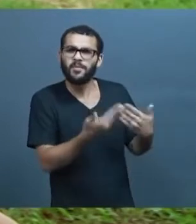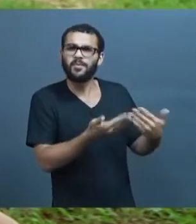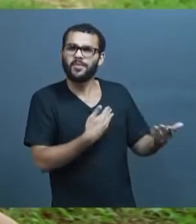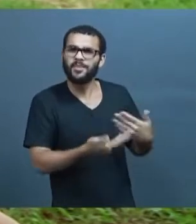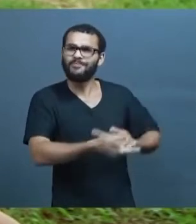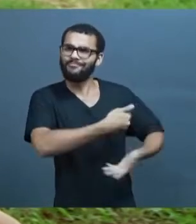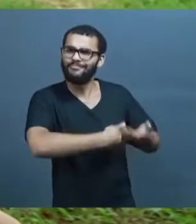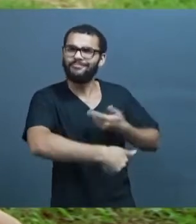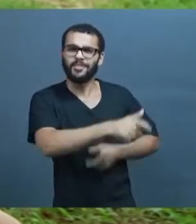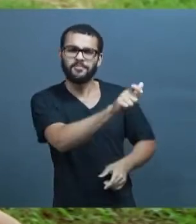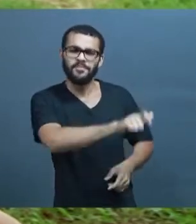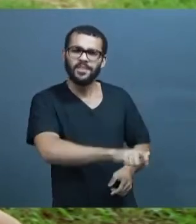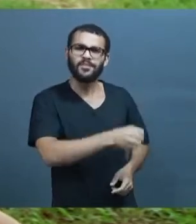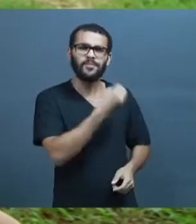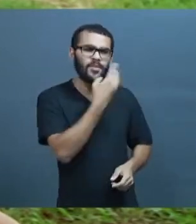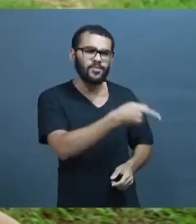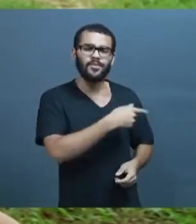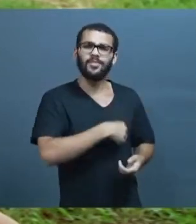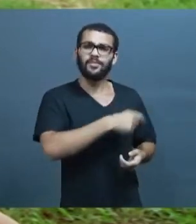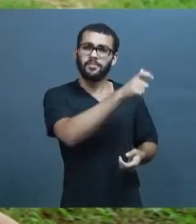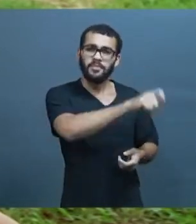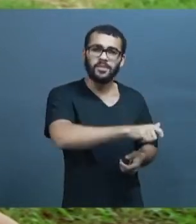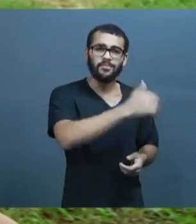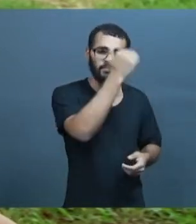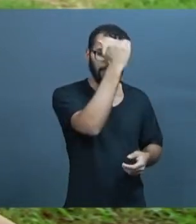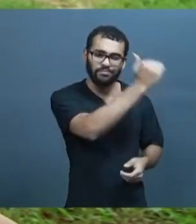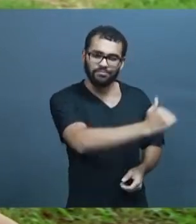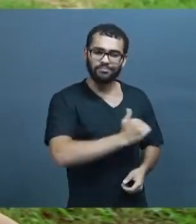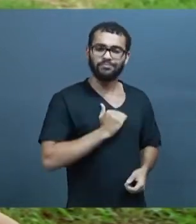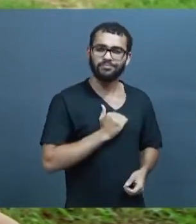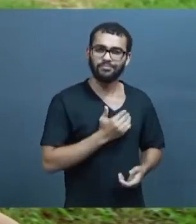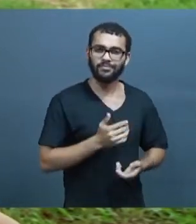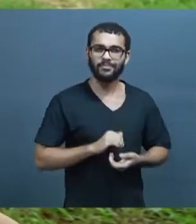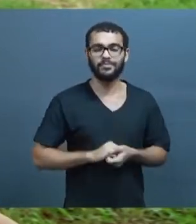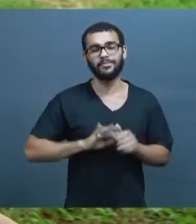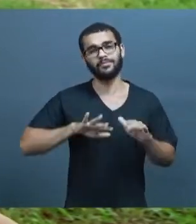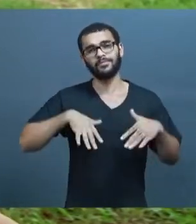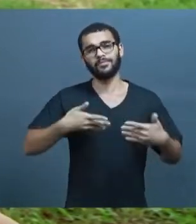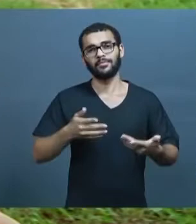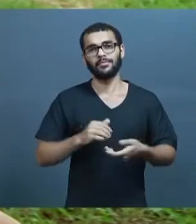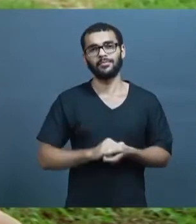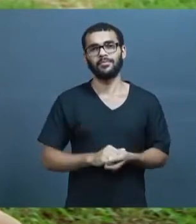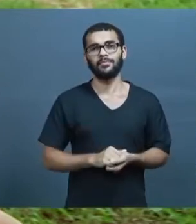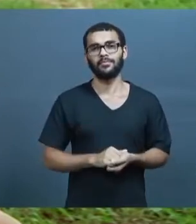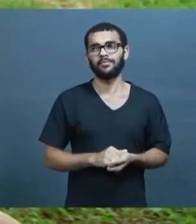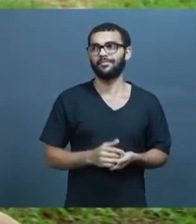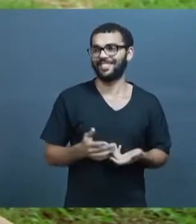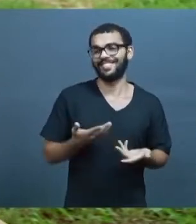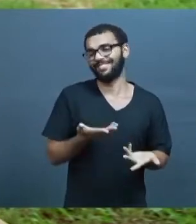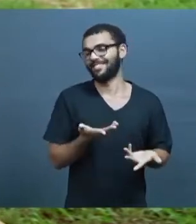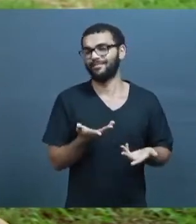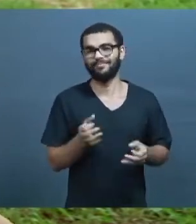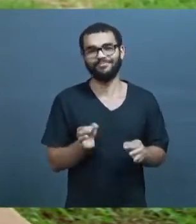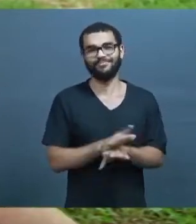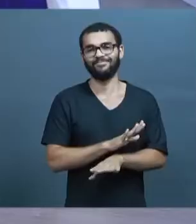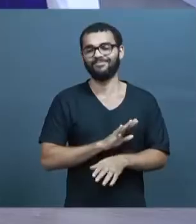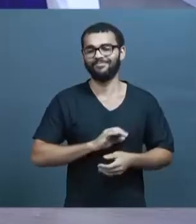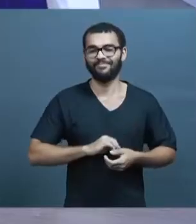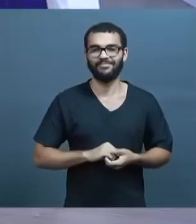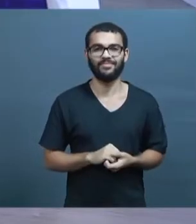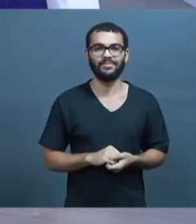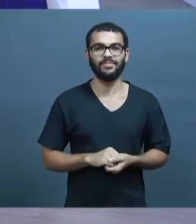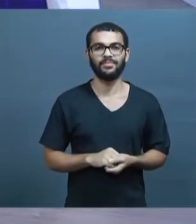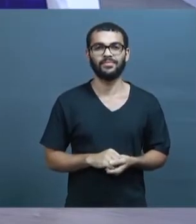bem, que me respeita principalmente. Então, Ana Lúcia, é isso aí.